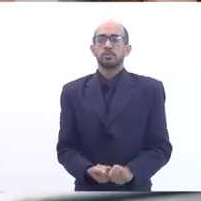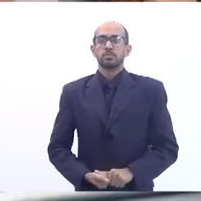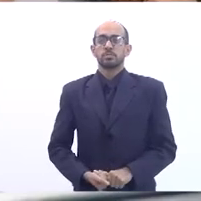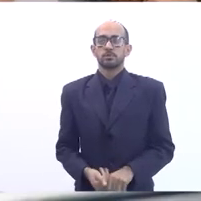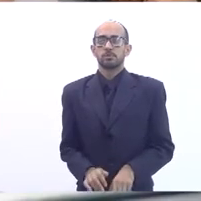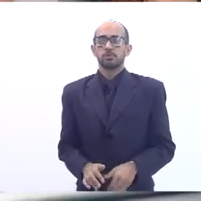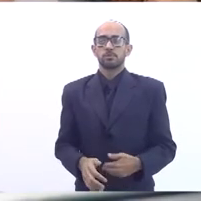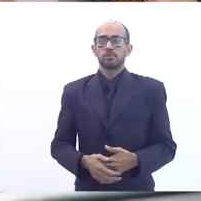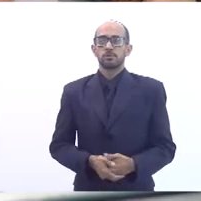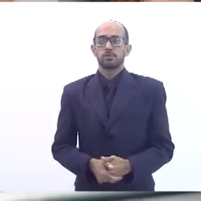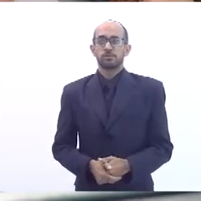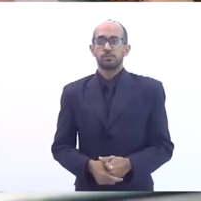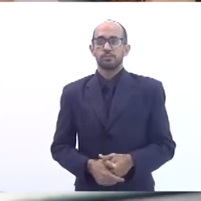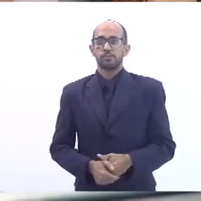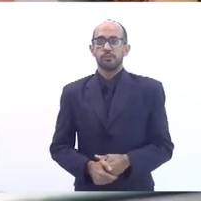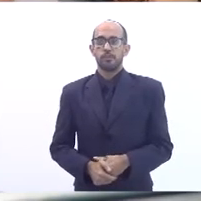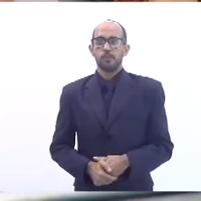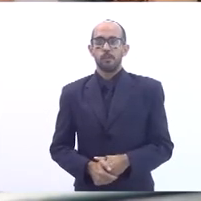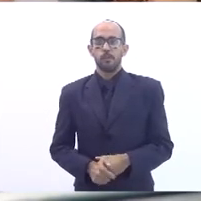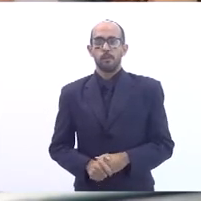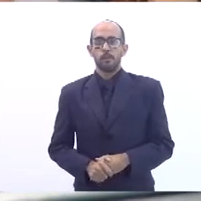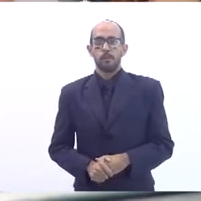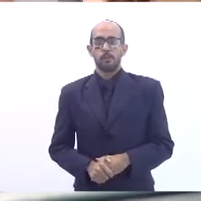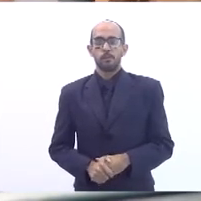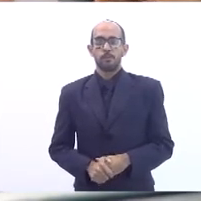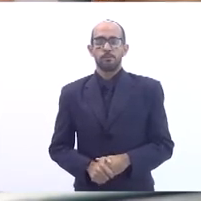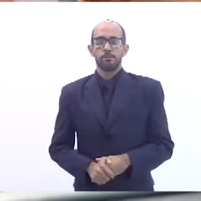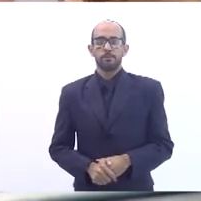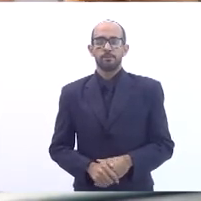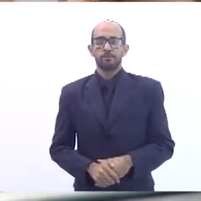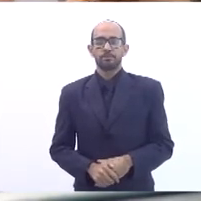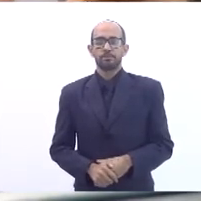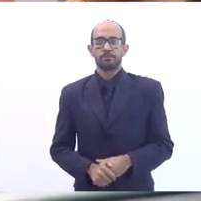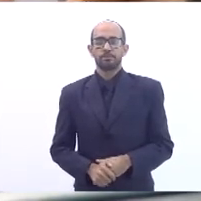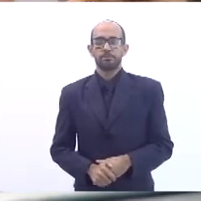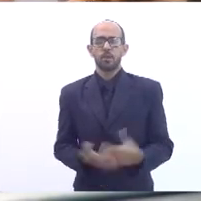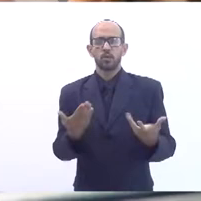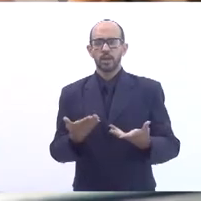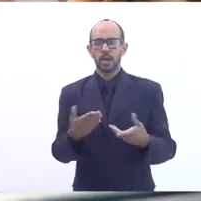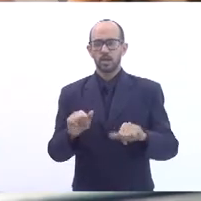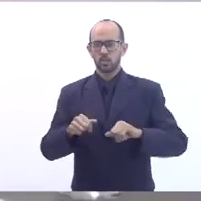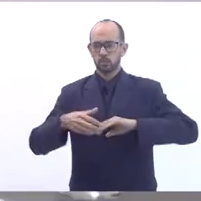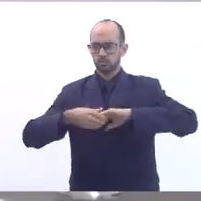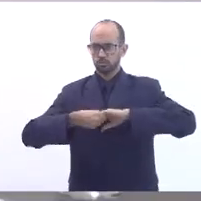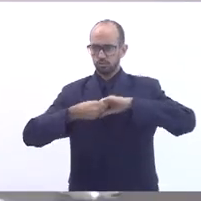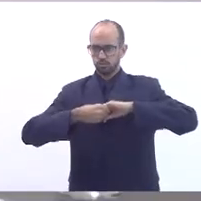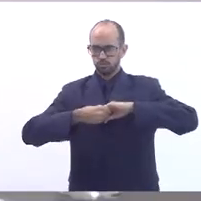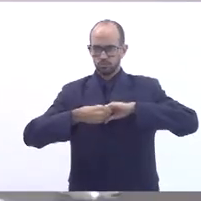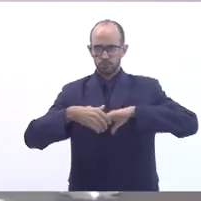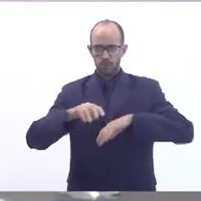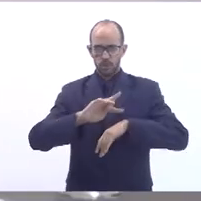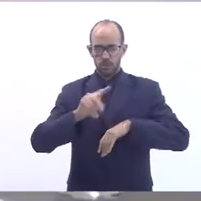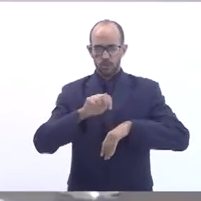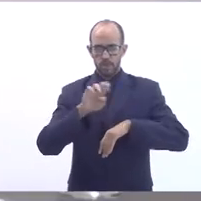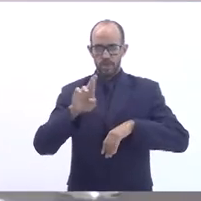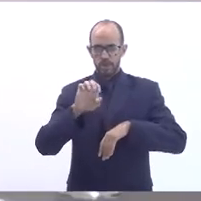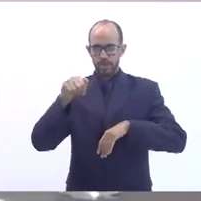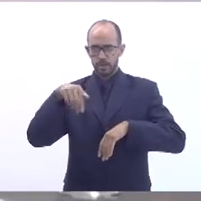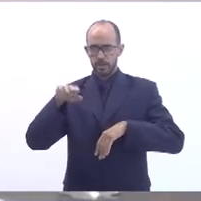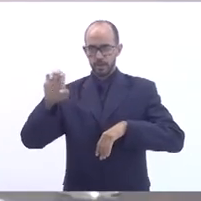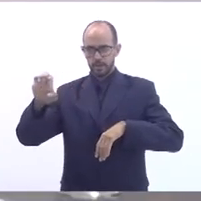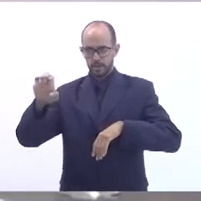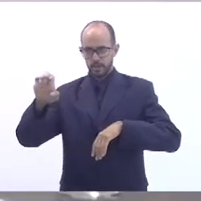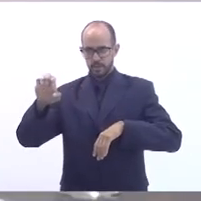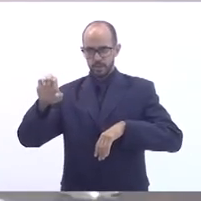e manda manda para mim eu queria saudar o Eric nosso companheiro que tá lá em São Paulo